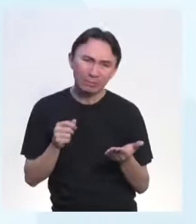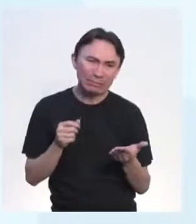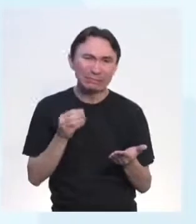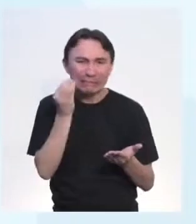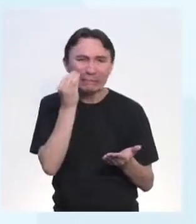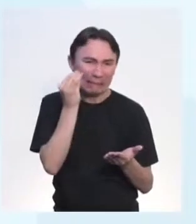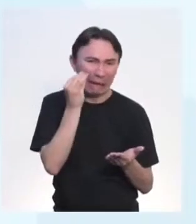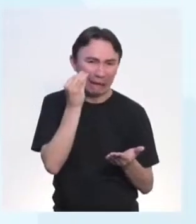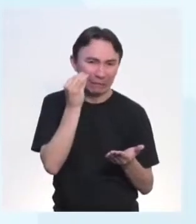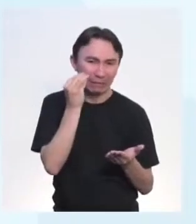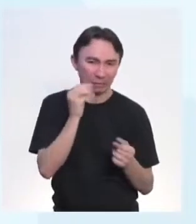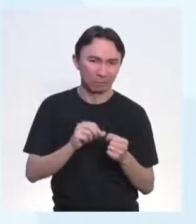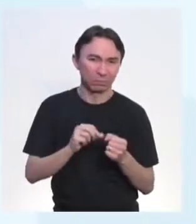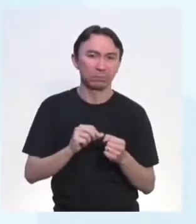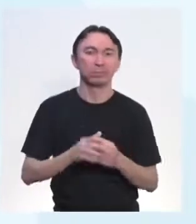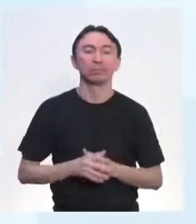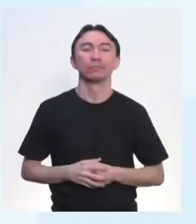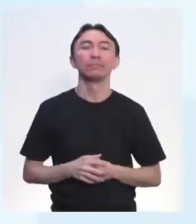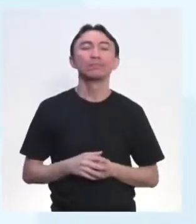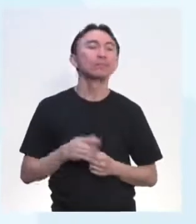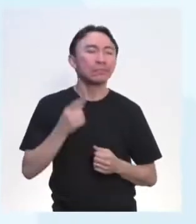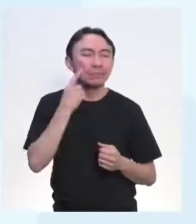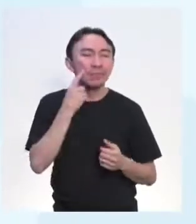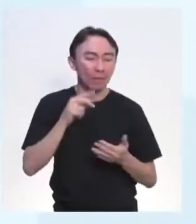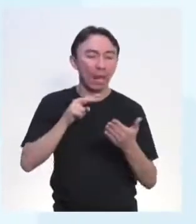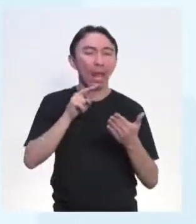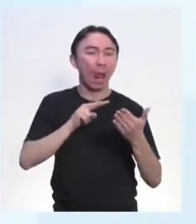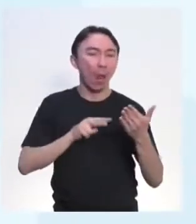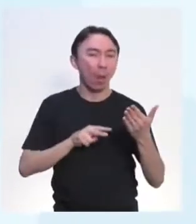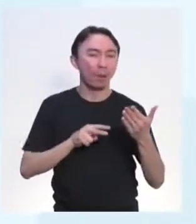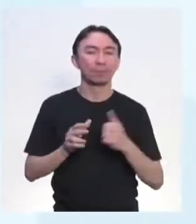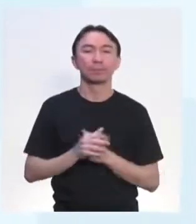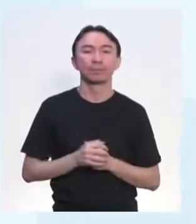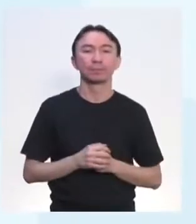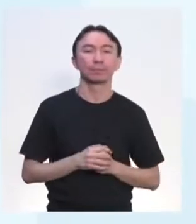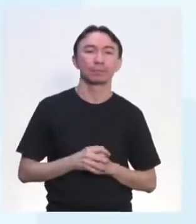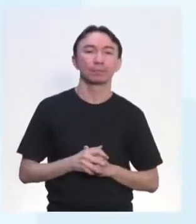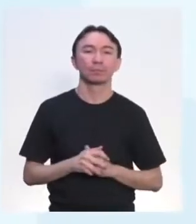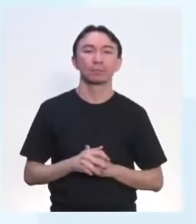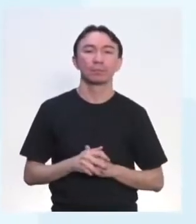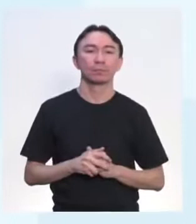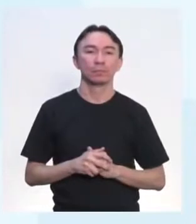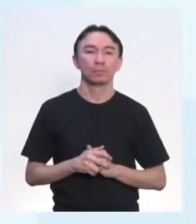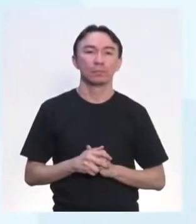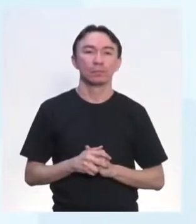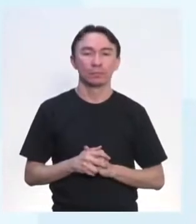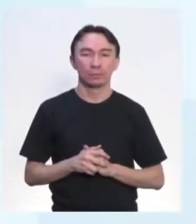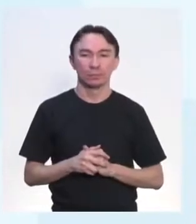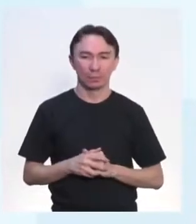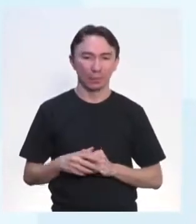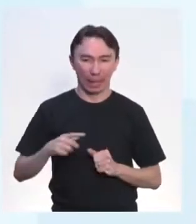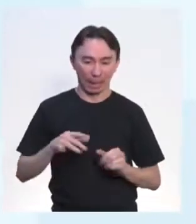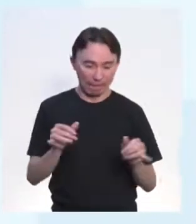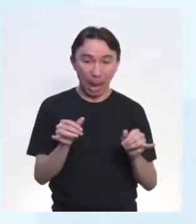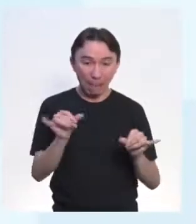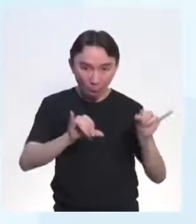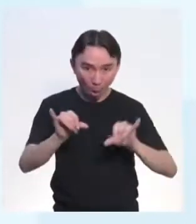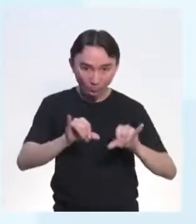aí no nosso caderno. Preste atenção na leitura. Sobre a prateleira de um